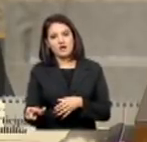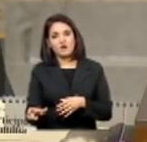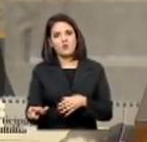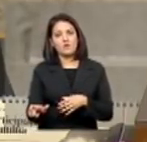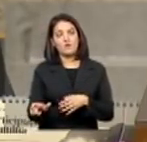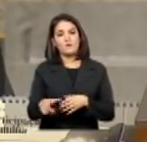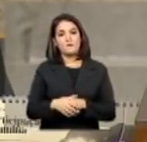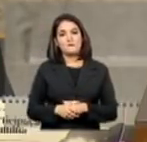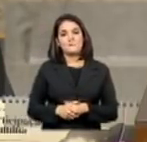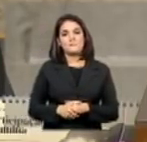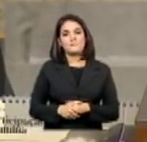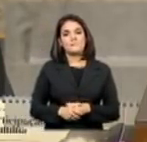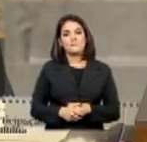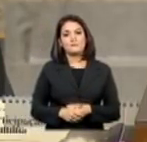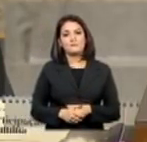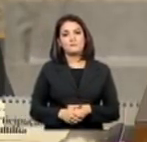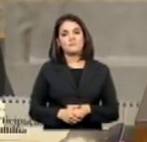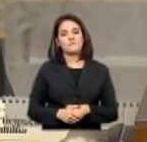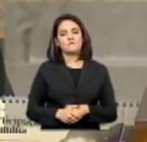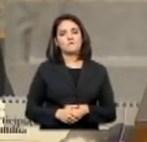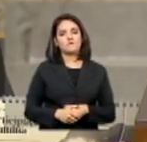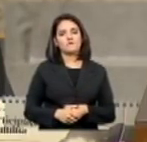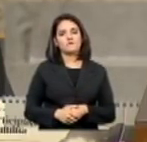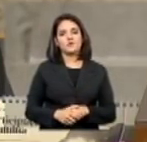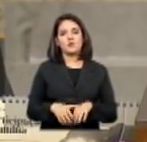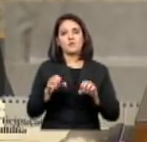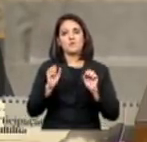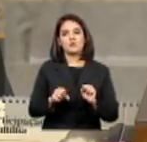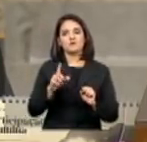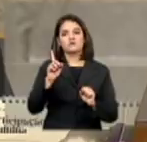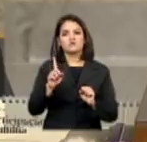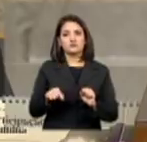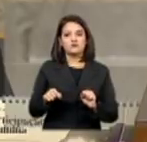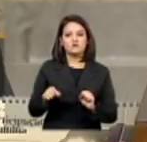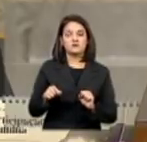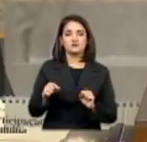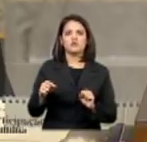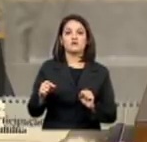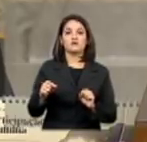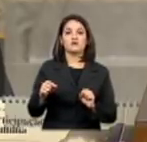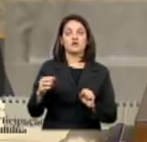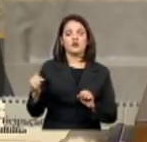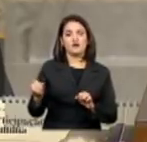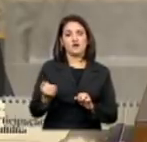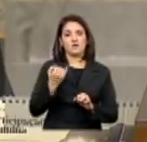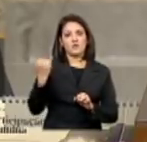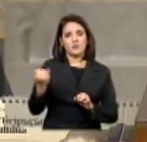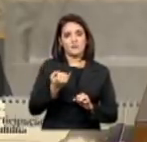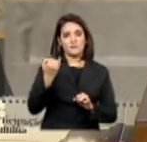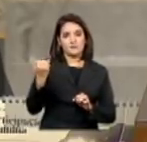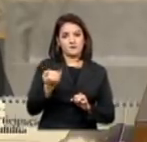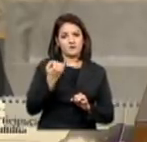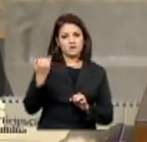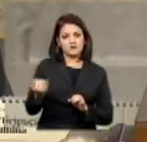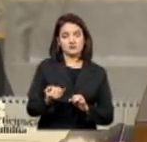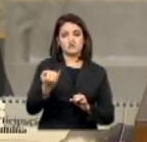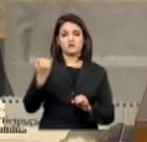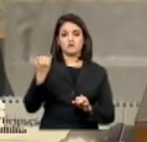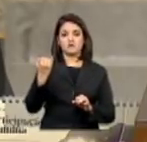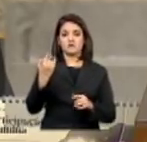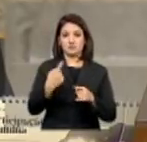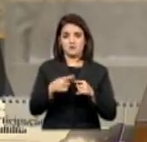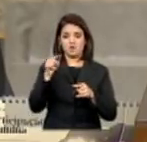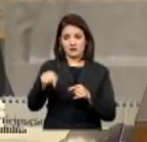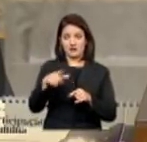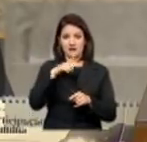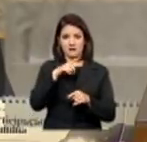podem ter sido determinantes para a aprovação do decreto condenatório e dará réu dilatado a possibilidade de rebater tais